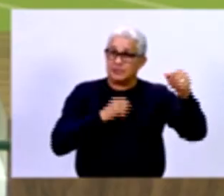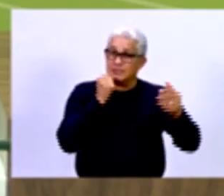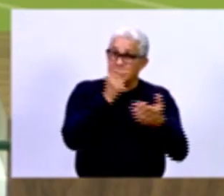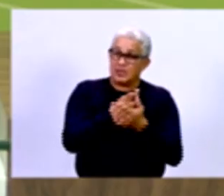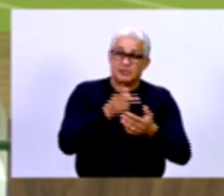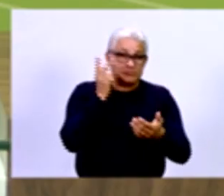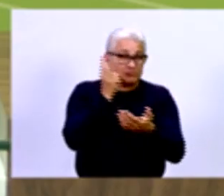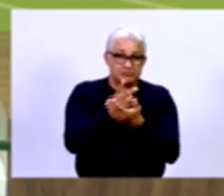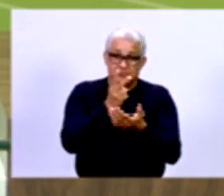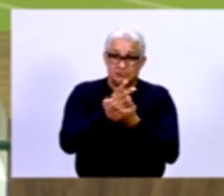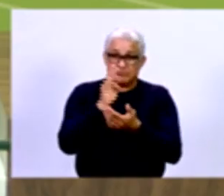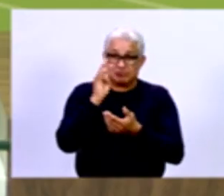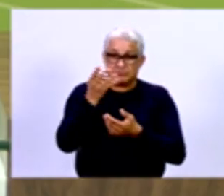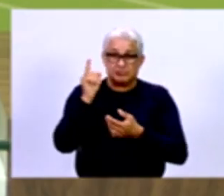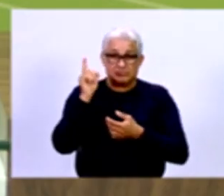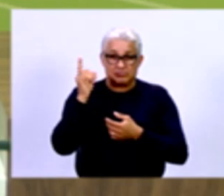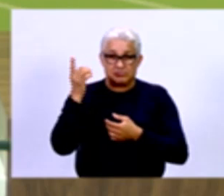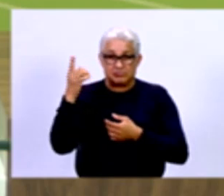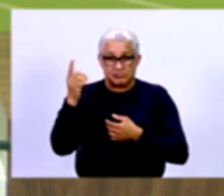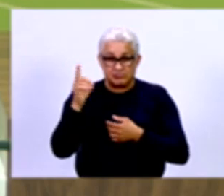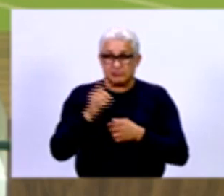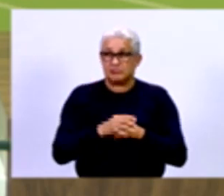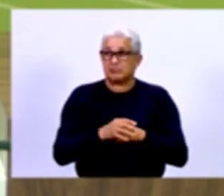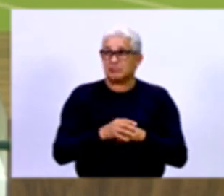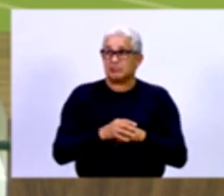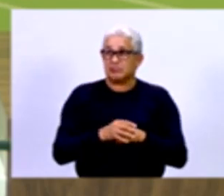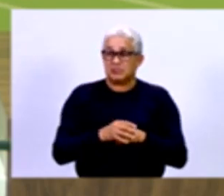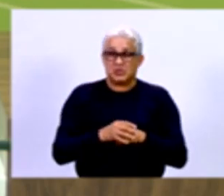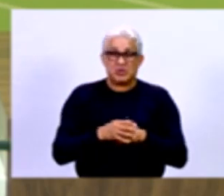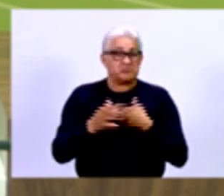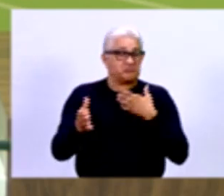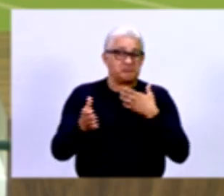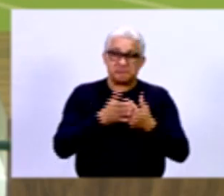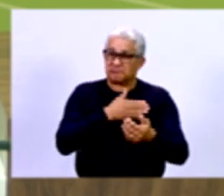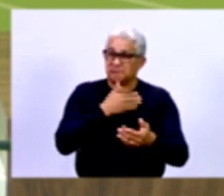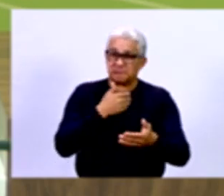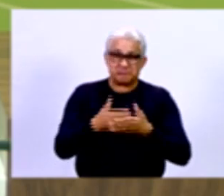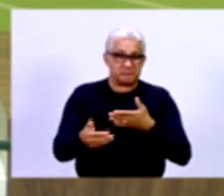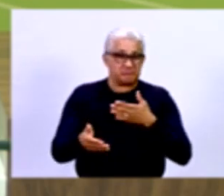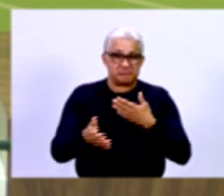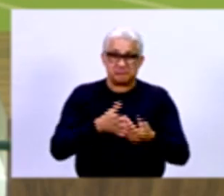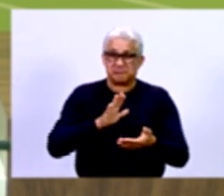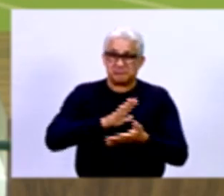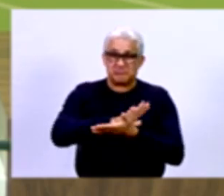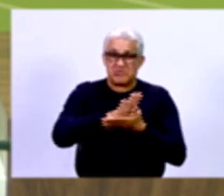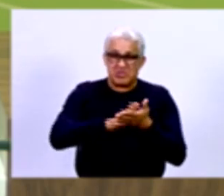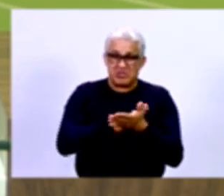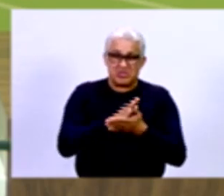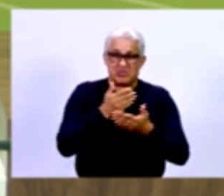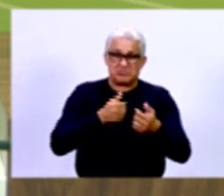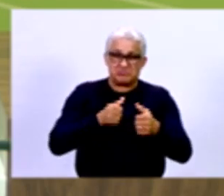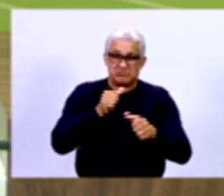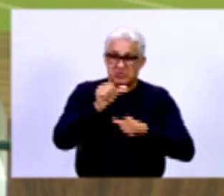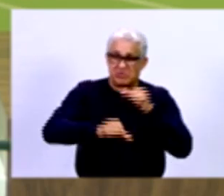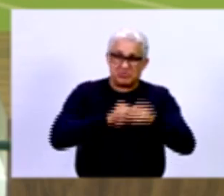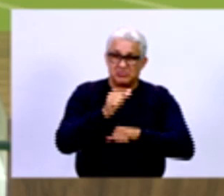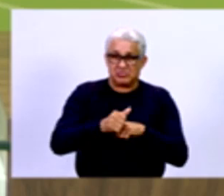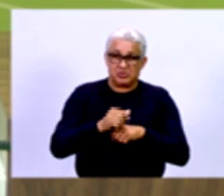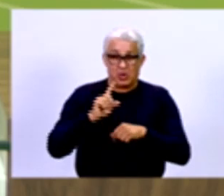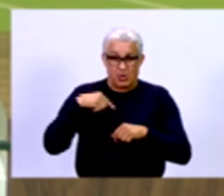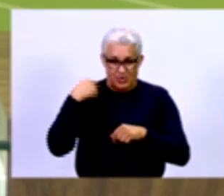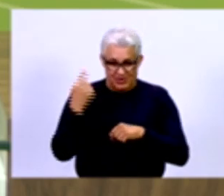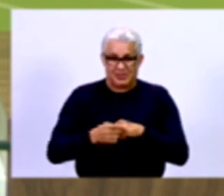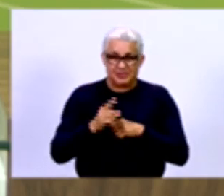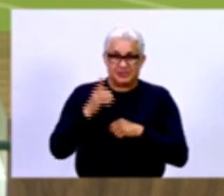mesmo $4. Então, para ele, está fazendo pouca diferença, não está mudando nada de um cenário para o outro. Enquanto que para a gente, quando o dólar sofre